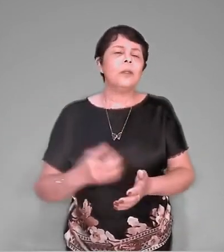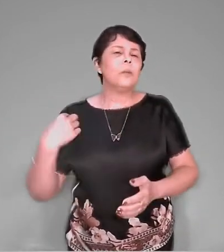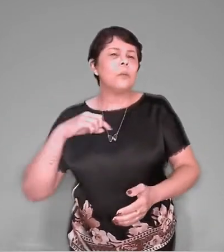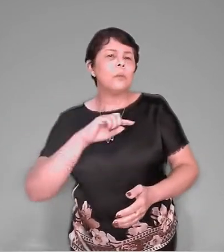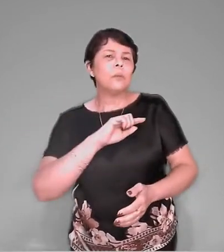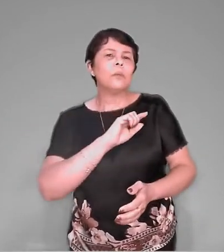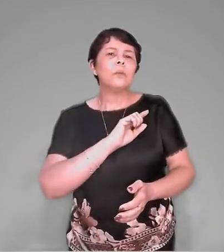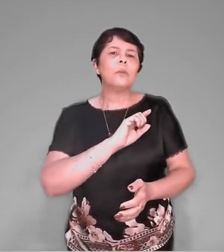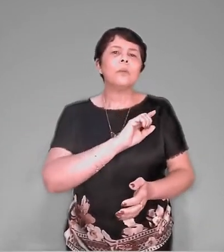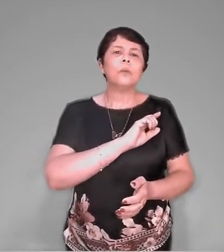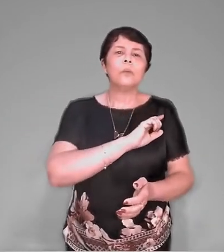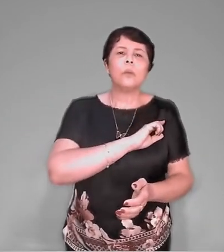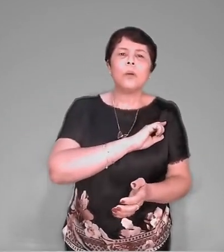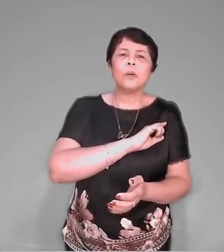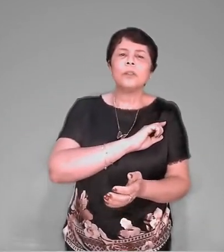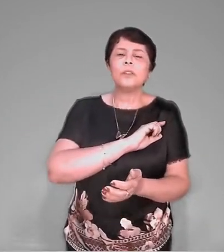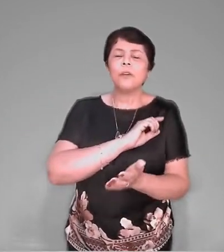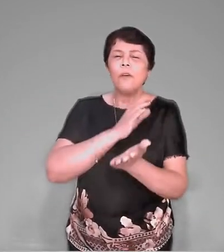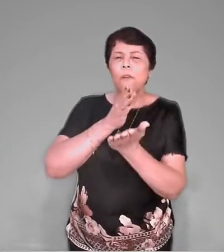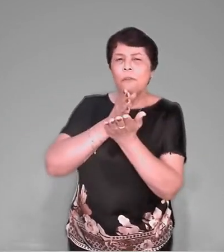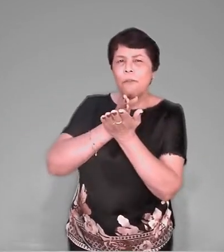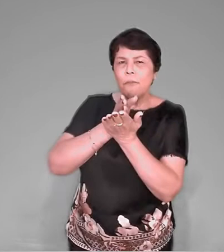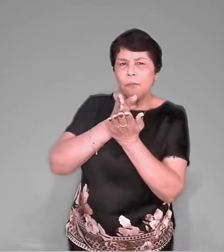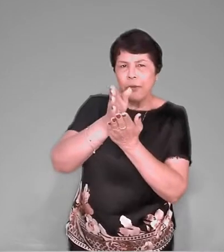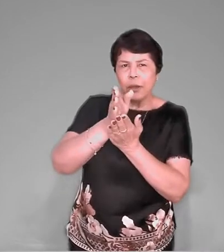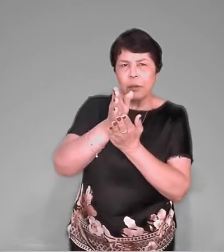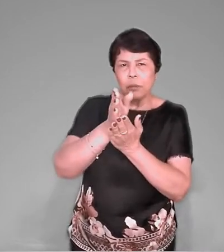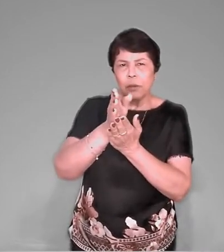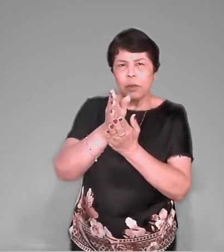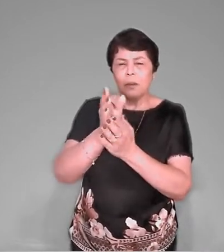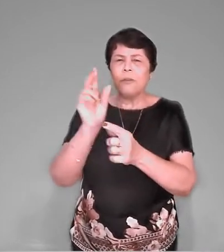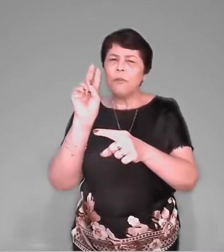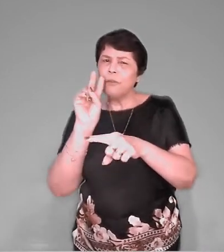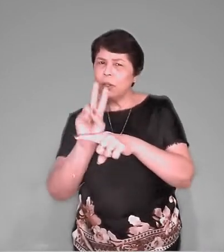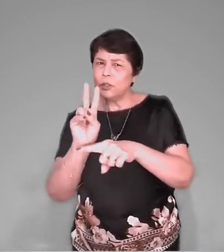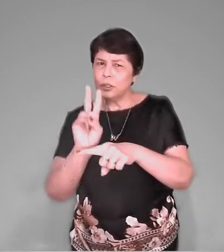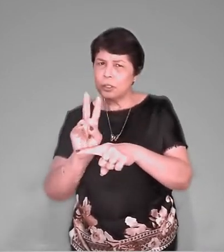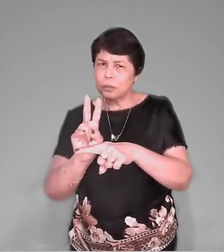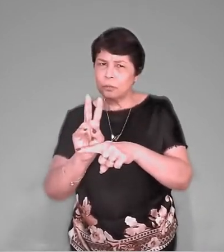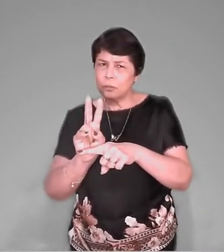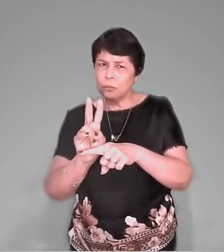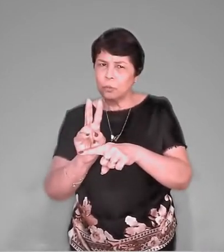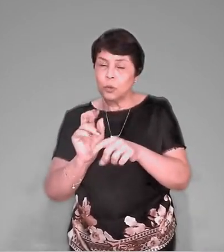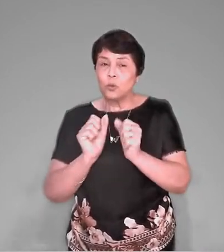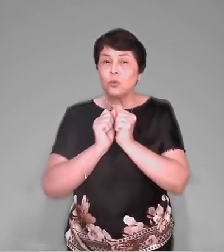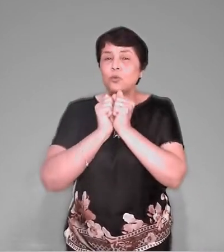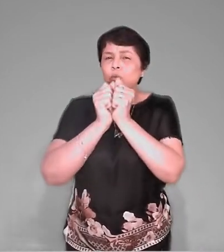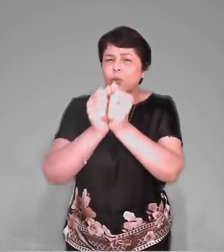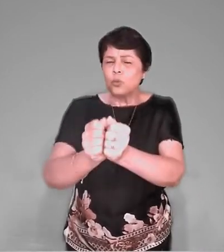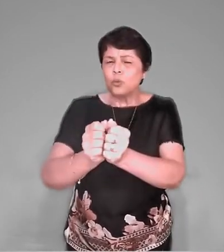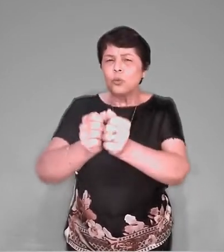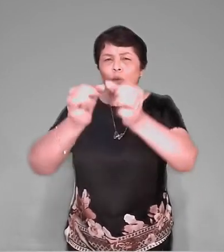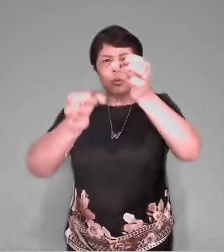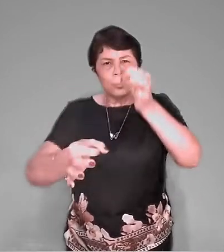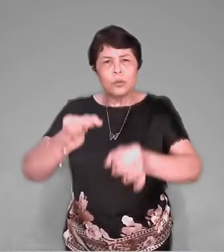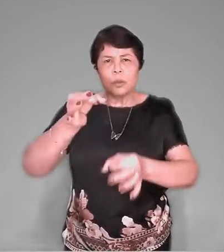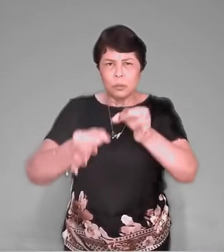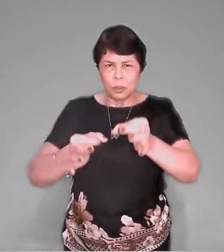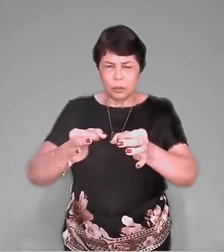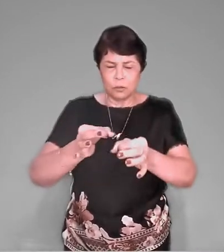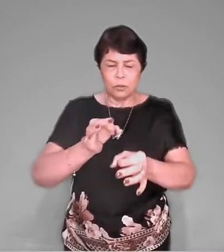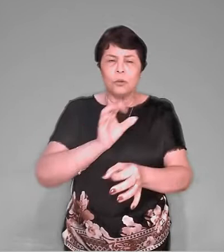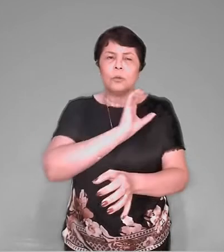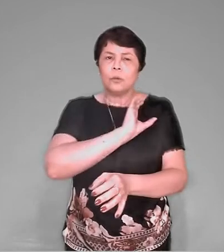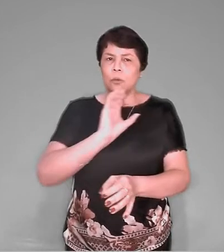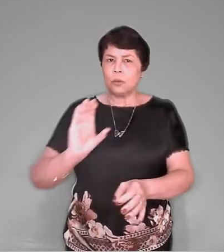dos apóstolos e profetas, sendo ele mesmo, Cristo Jesus, a pedra angular, no qual todo